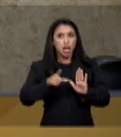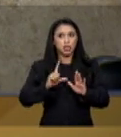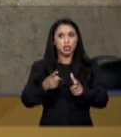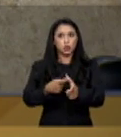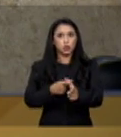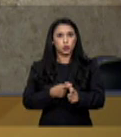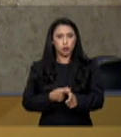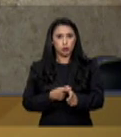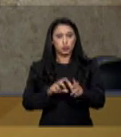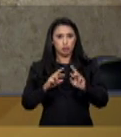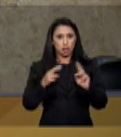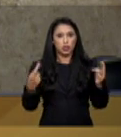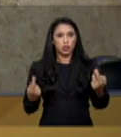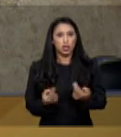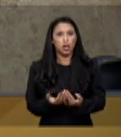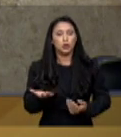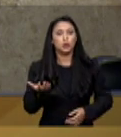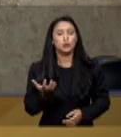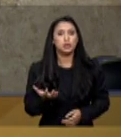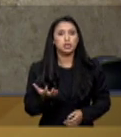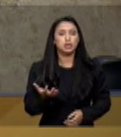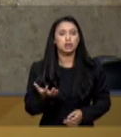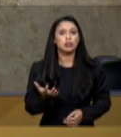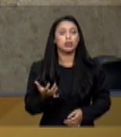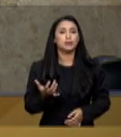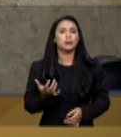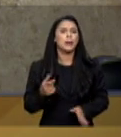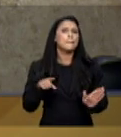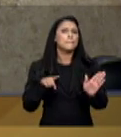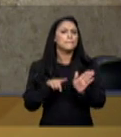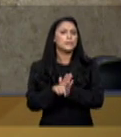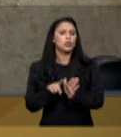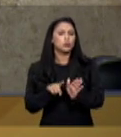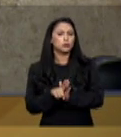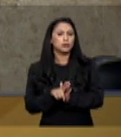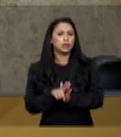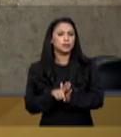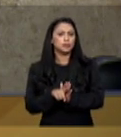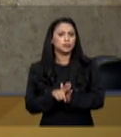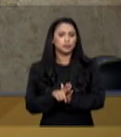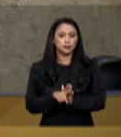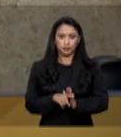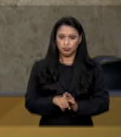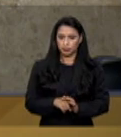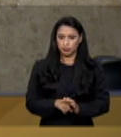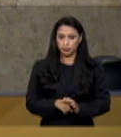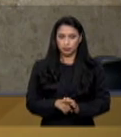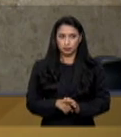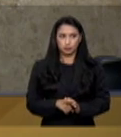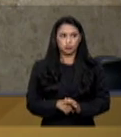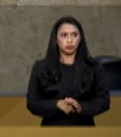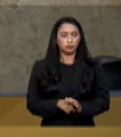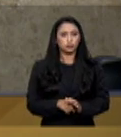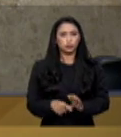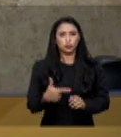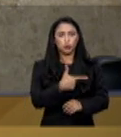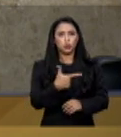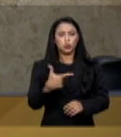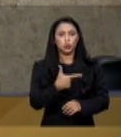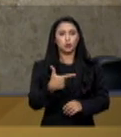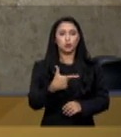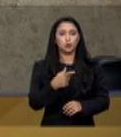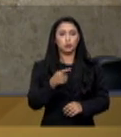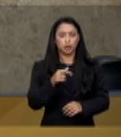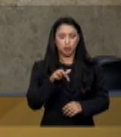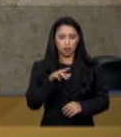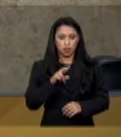sessão, eu gostaria de indagar de sua excelência o subprocurador-geral da